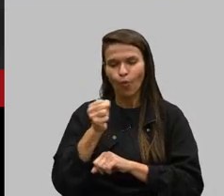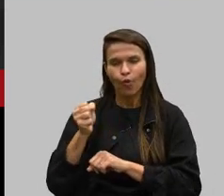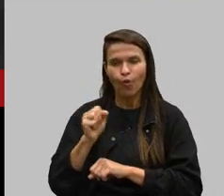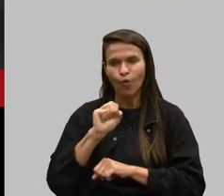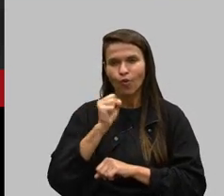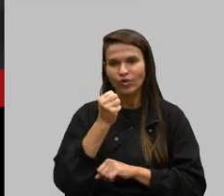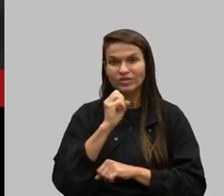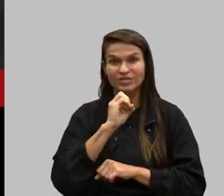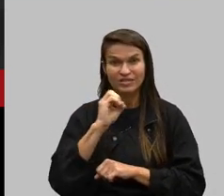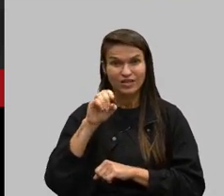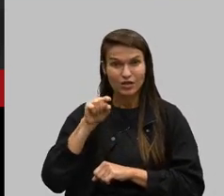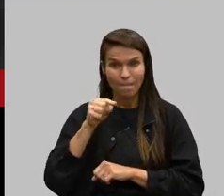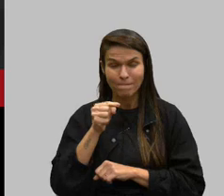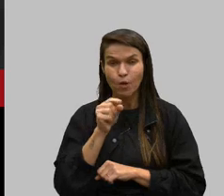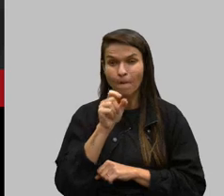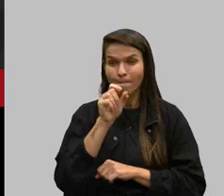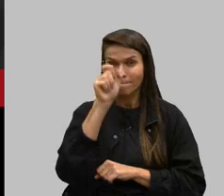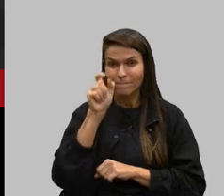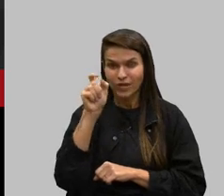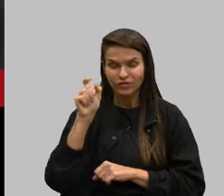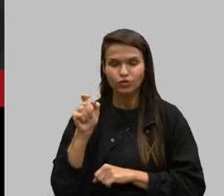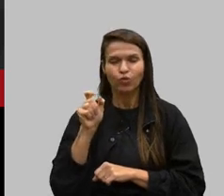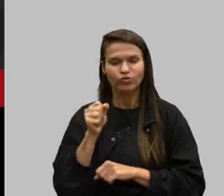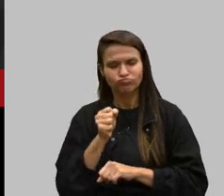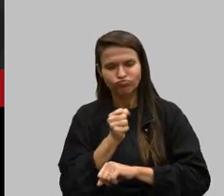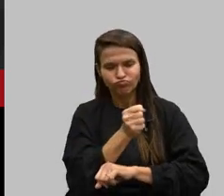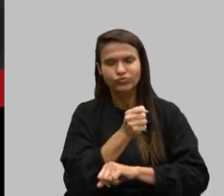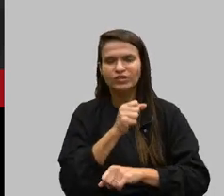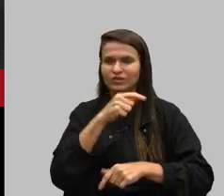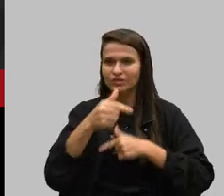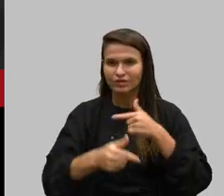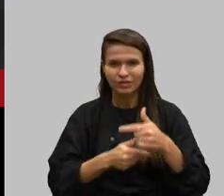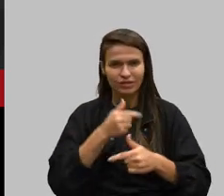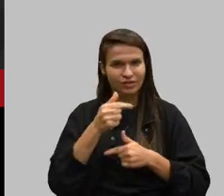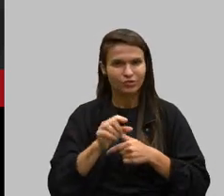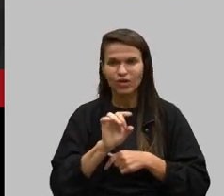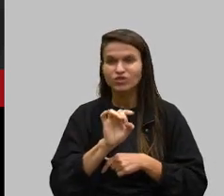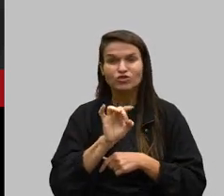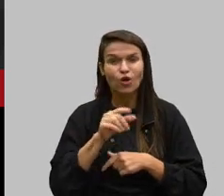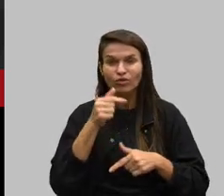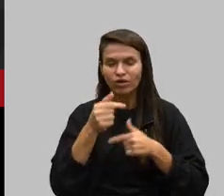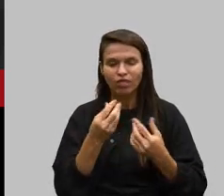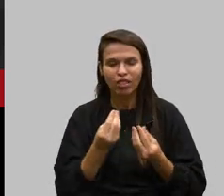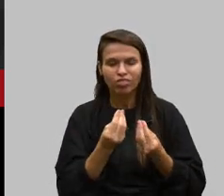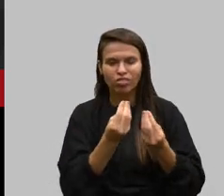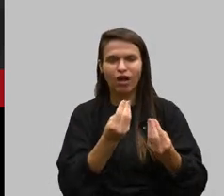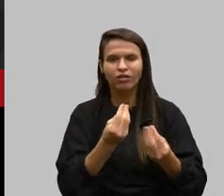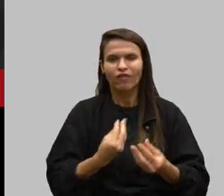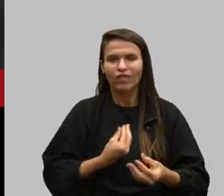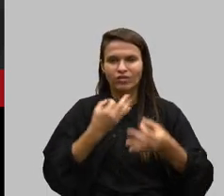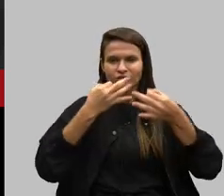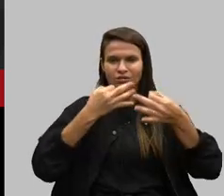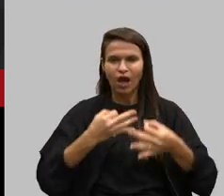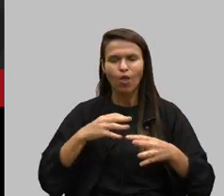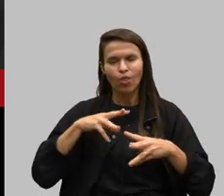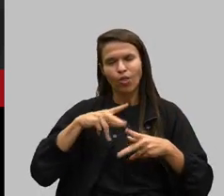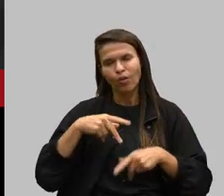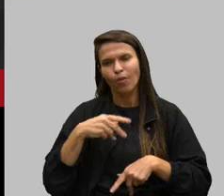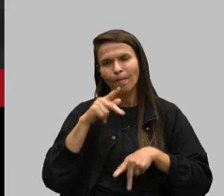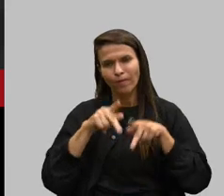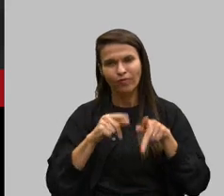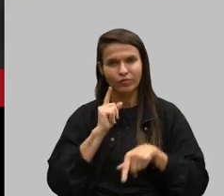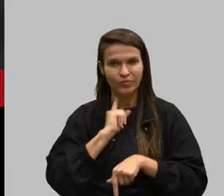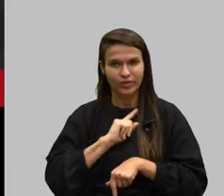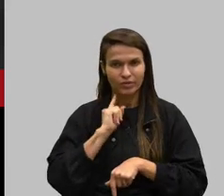diretamente ingressadas no trabalho isso não é só o trabalho você tá dando dignidade de fato a todos mineiros e mineiras é mesma coisa